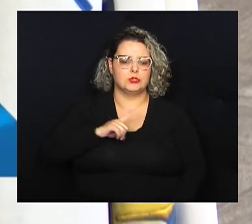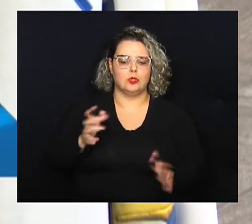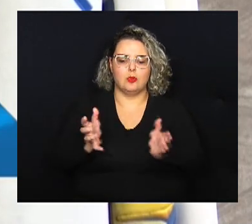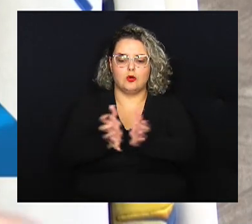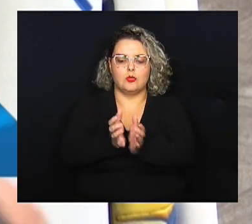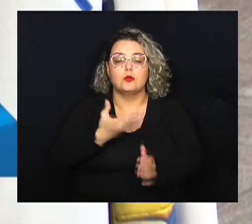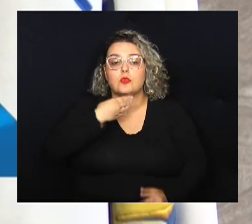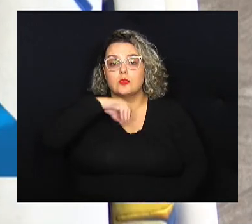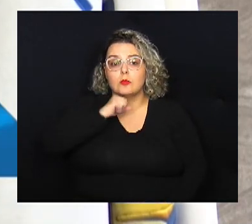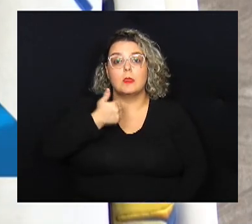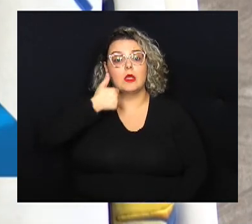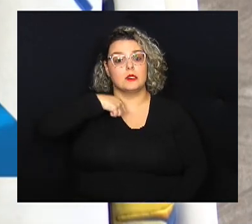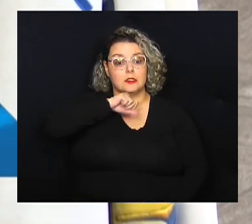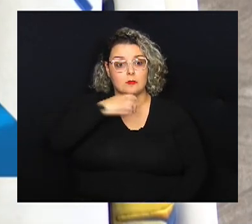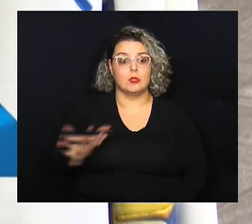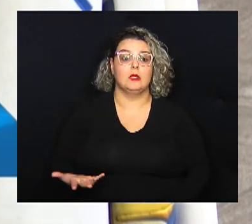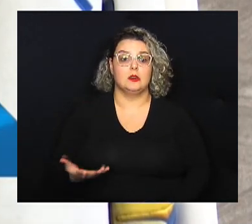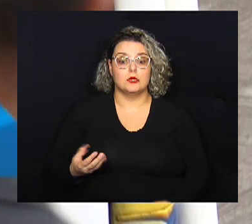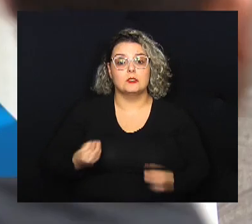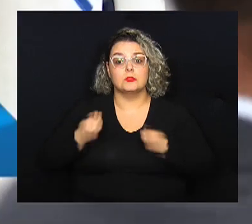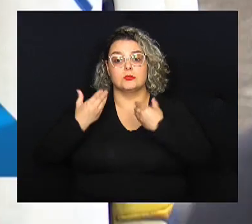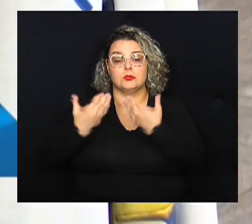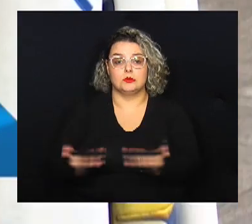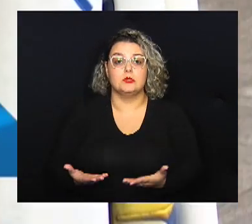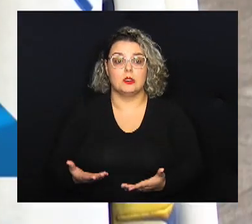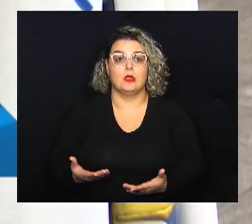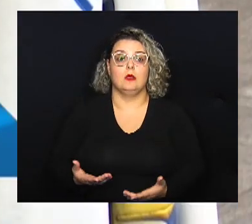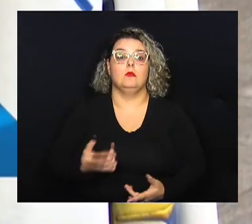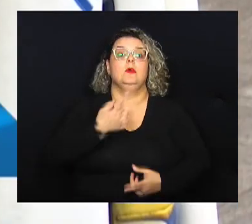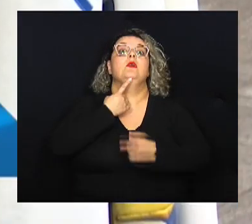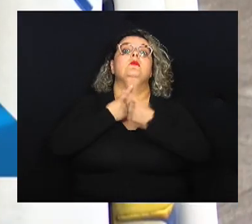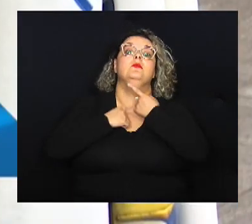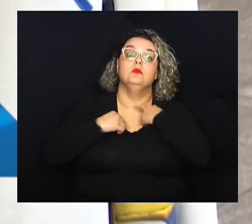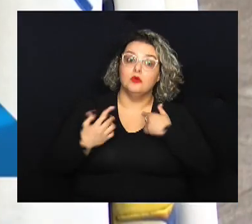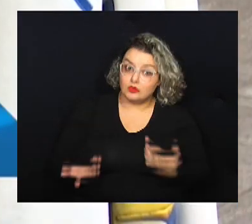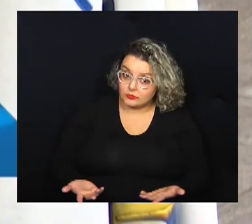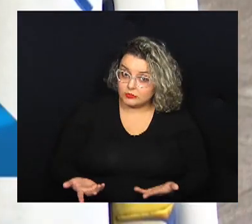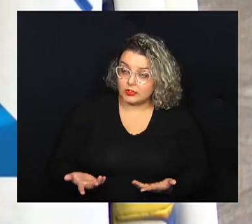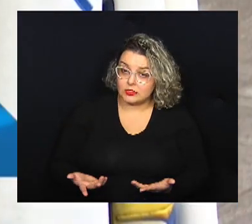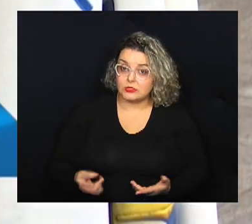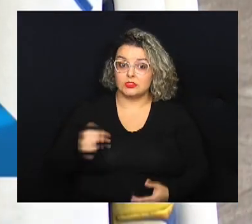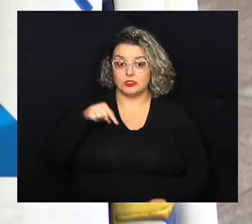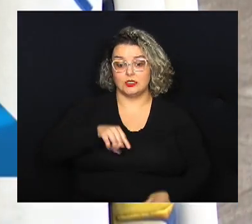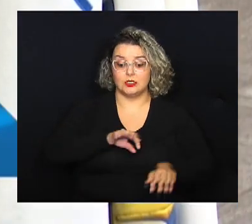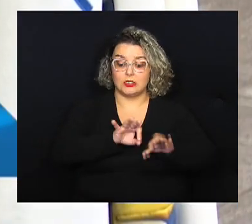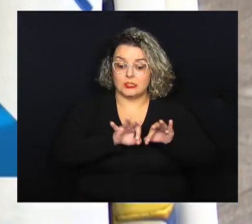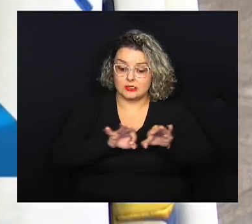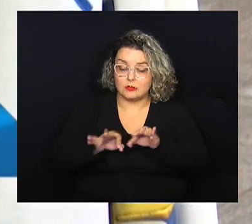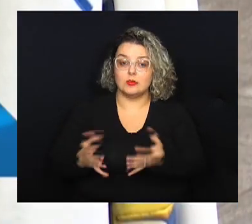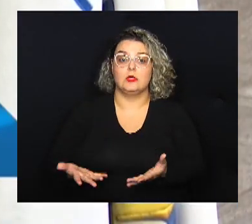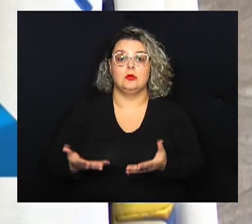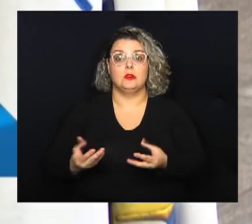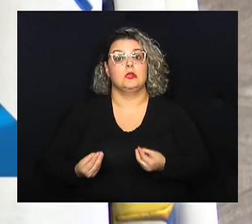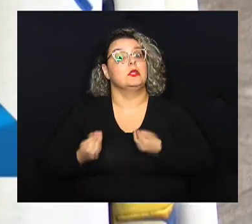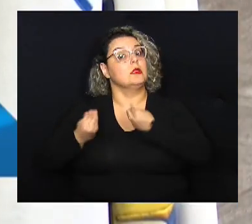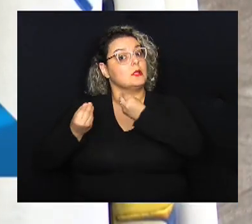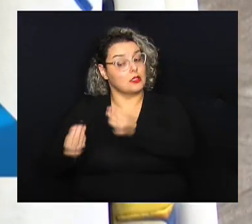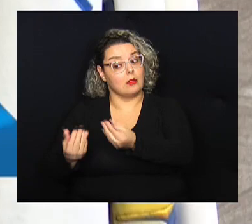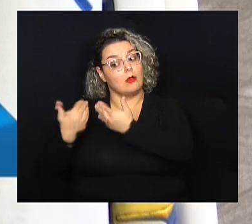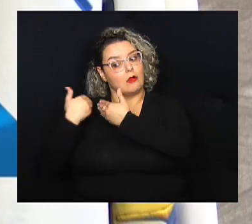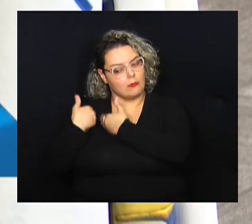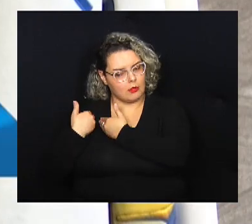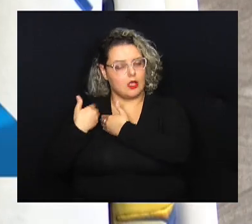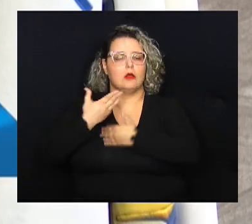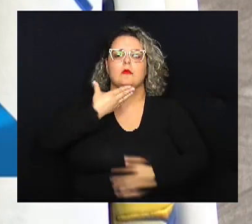pais, isso traz uma necessidade premente de que esse projeto traga a responsabilização